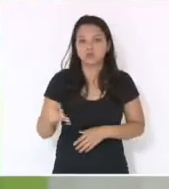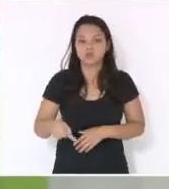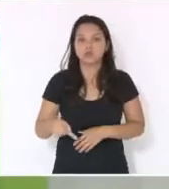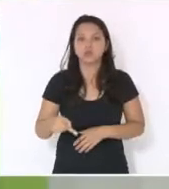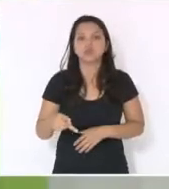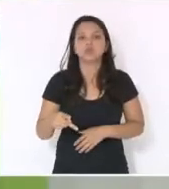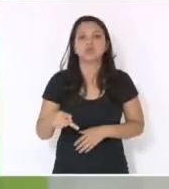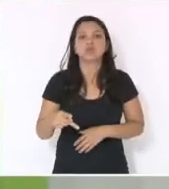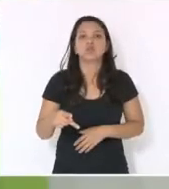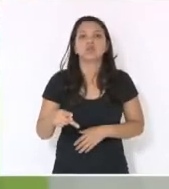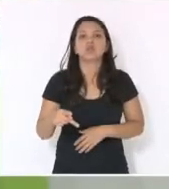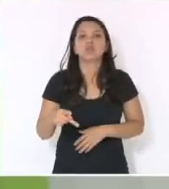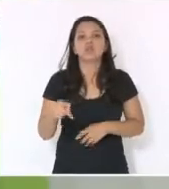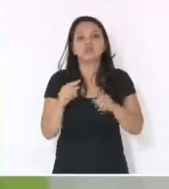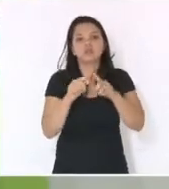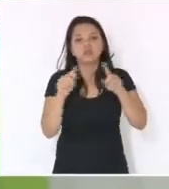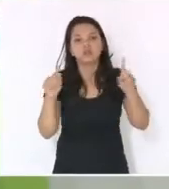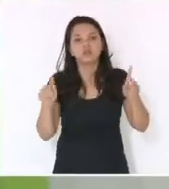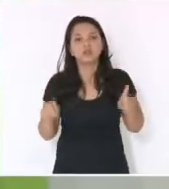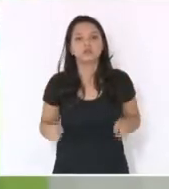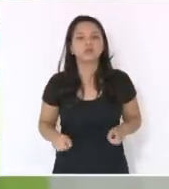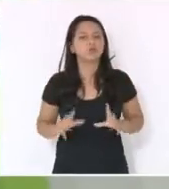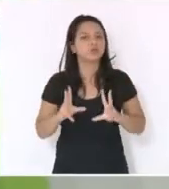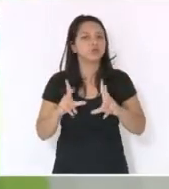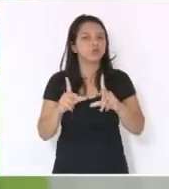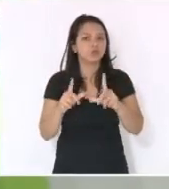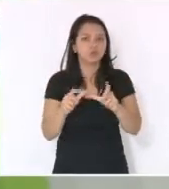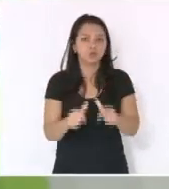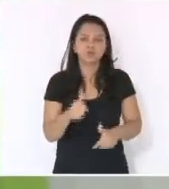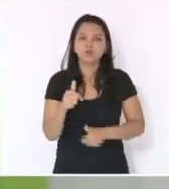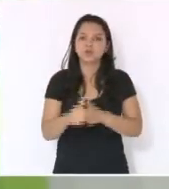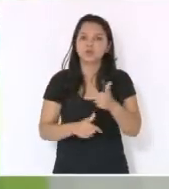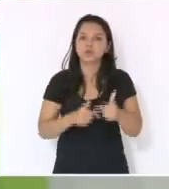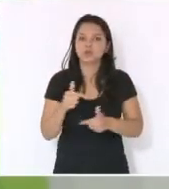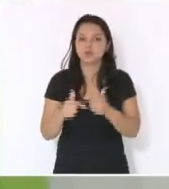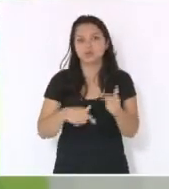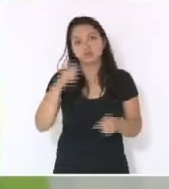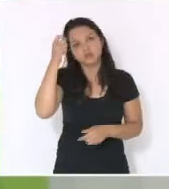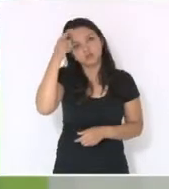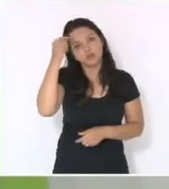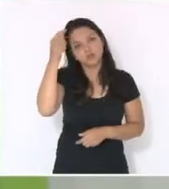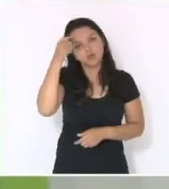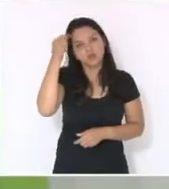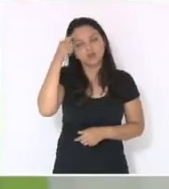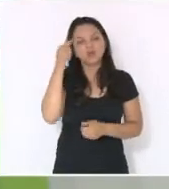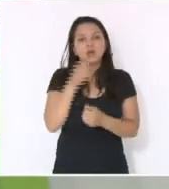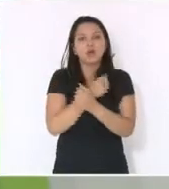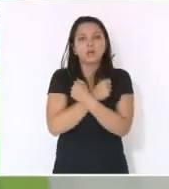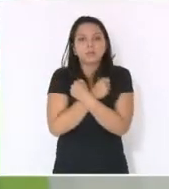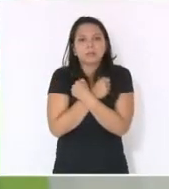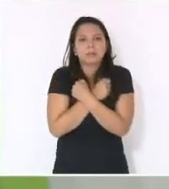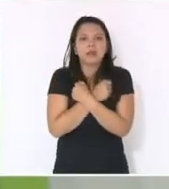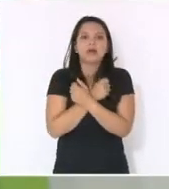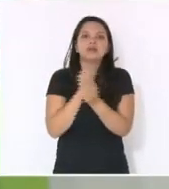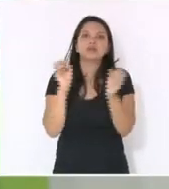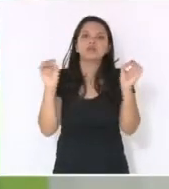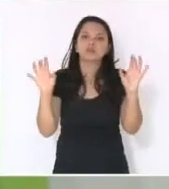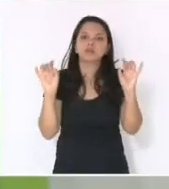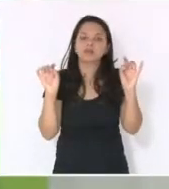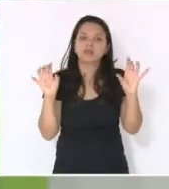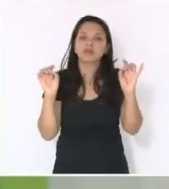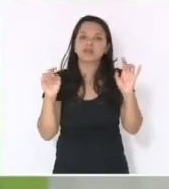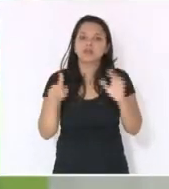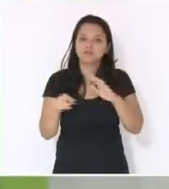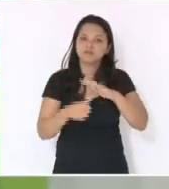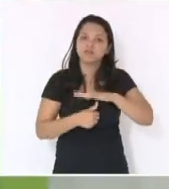aos servidores, a todos os colaboradores da universidade e um abraço especial à nossa